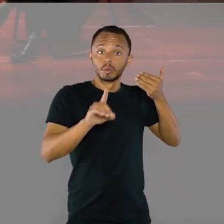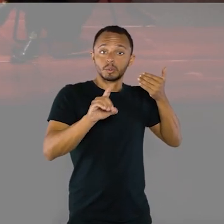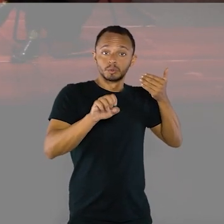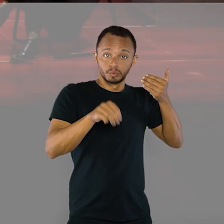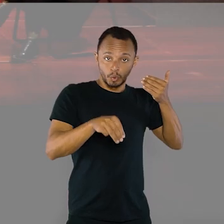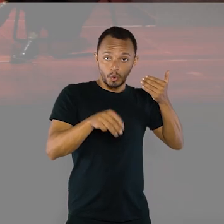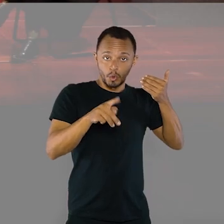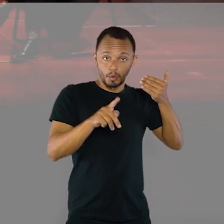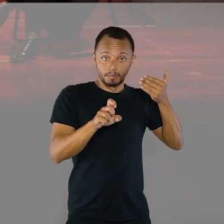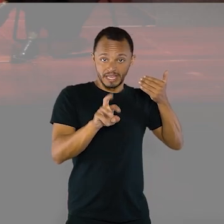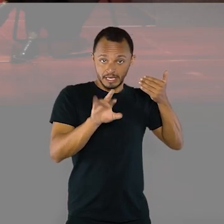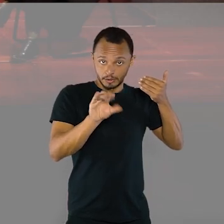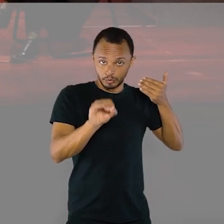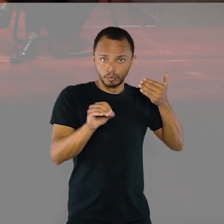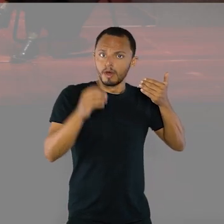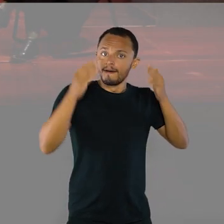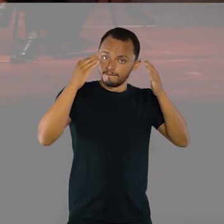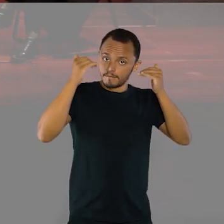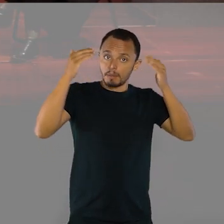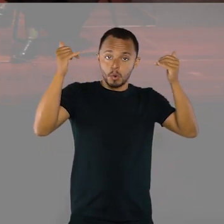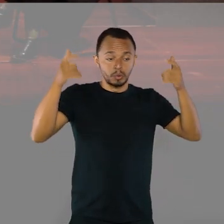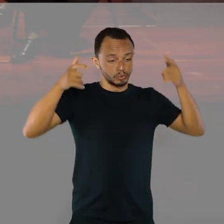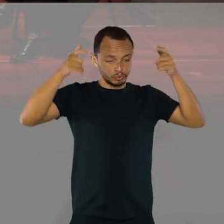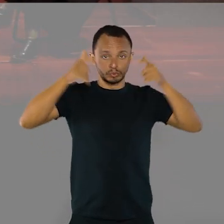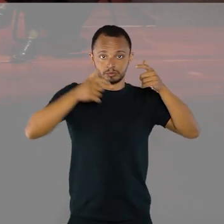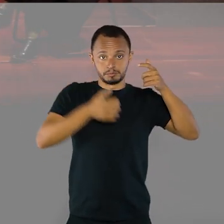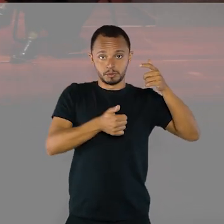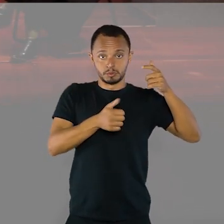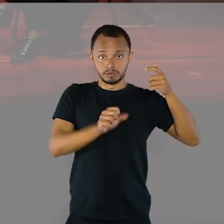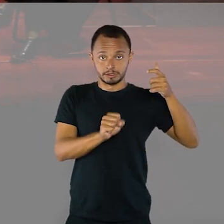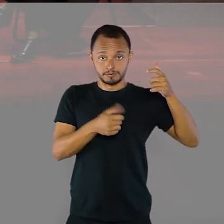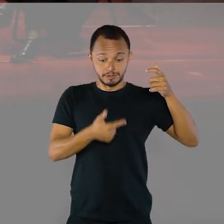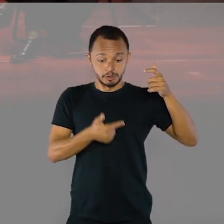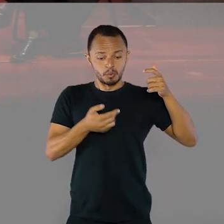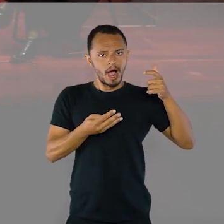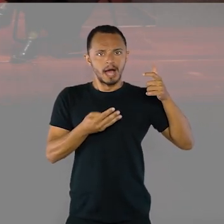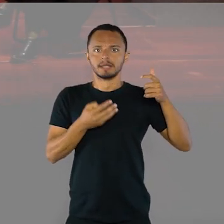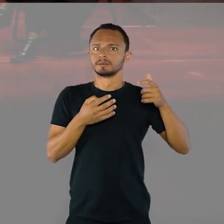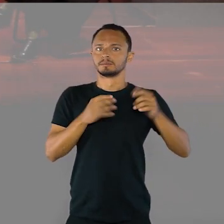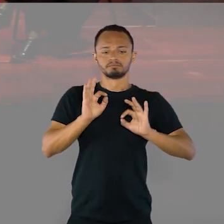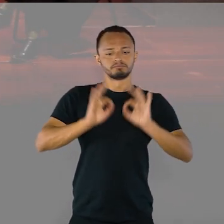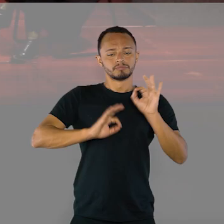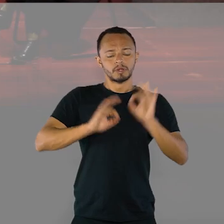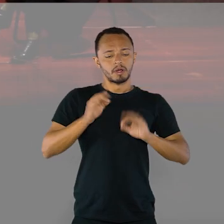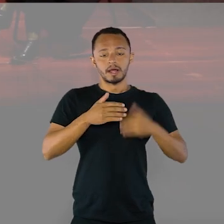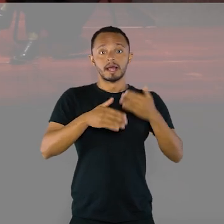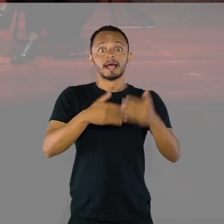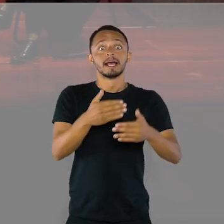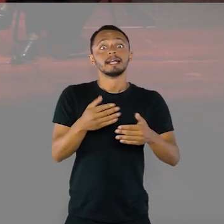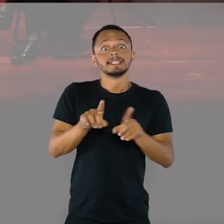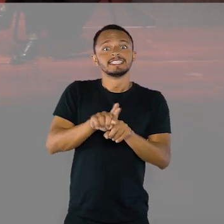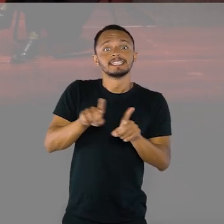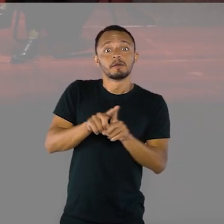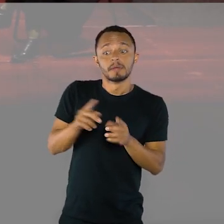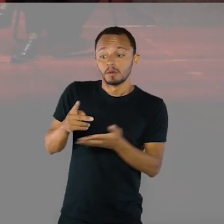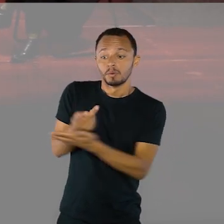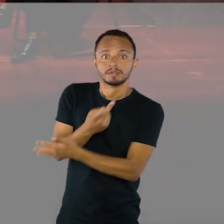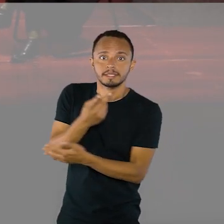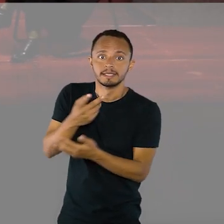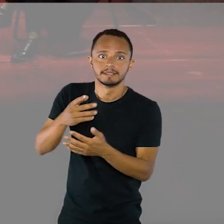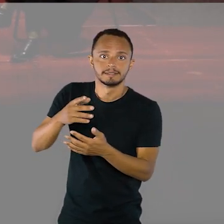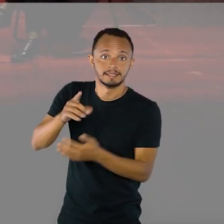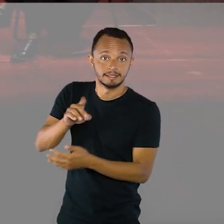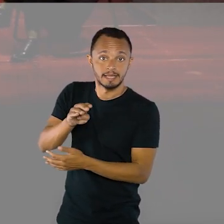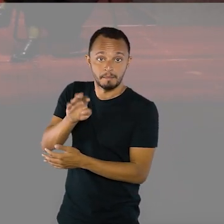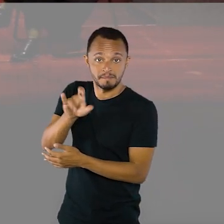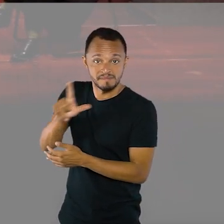em 1824, debela uma série de movimentos civis de forma muito violenta e,